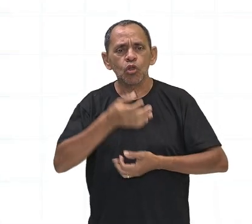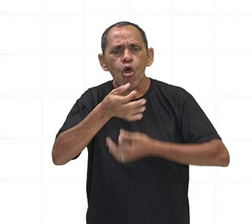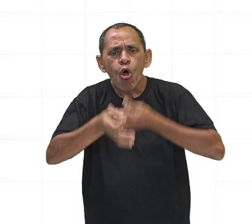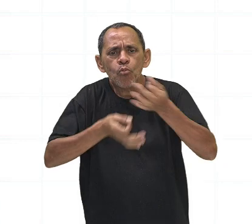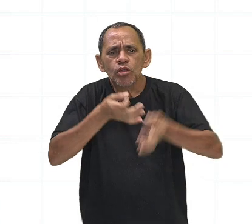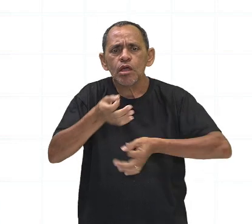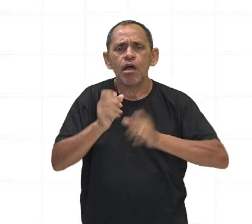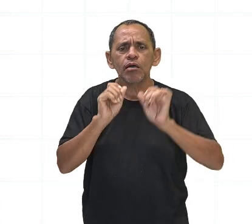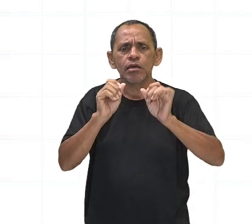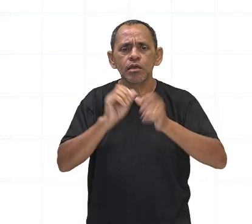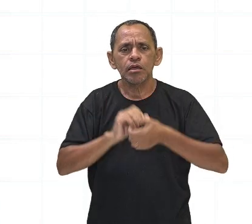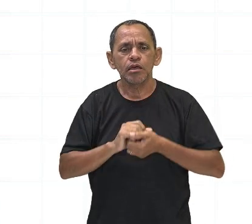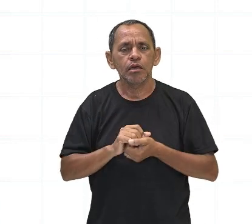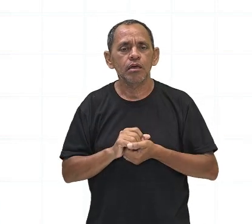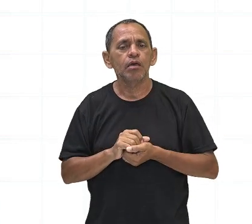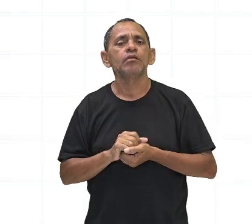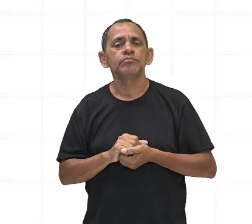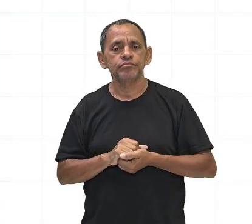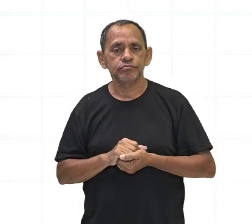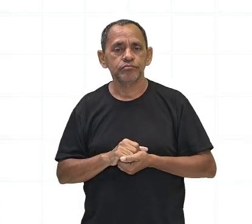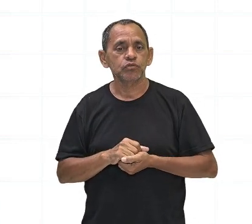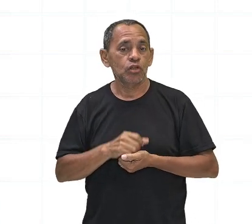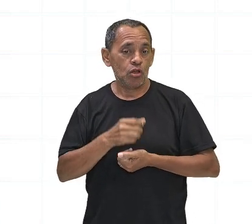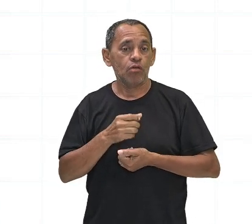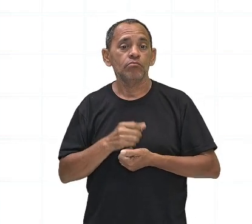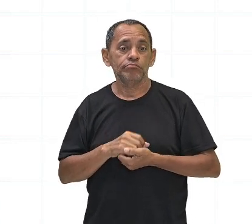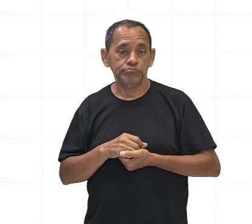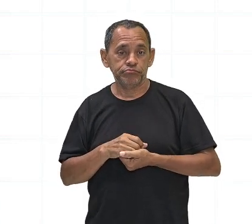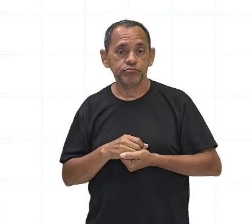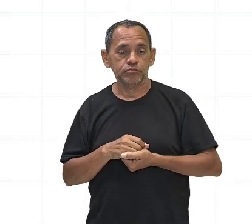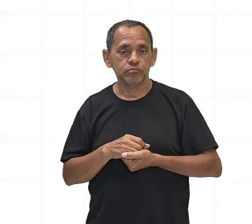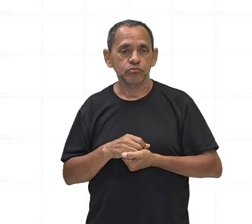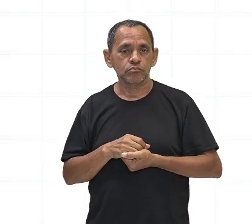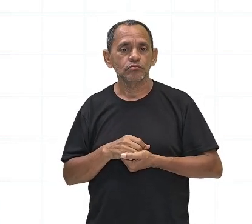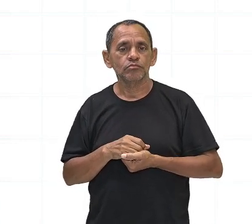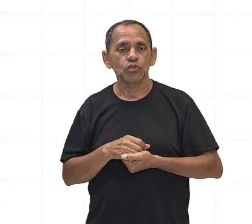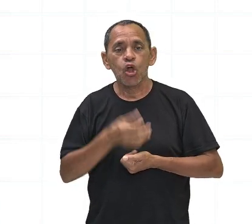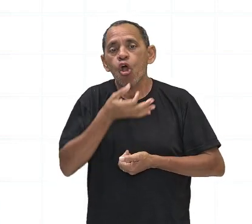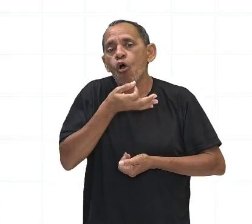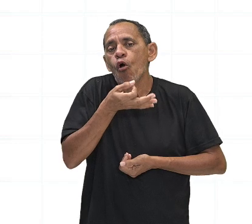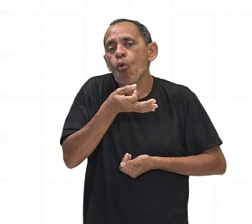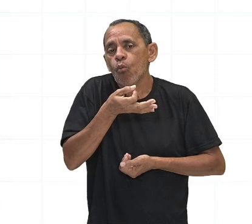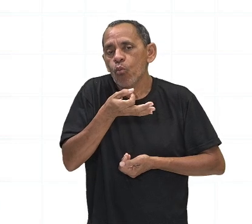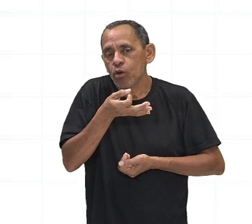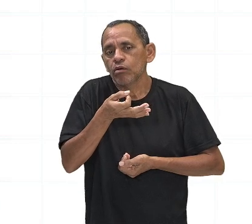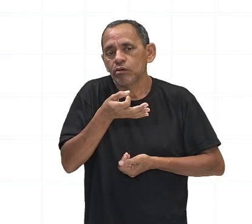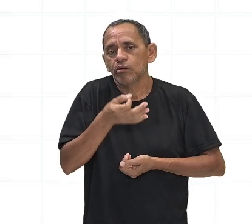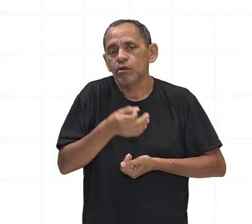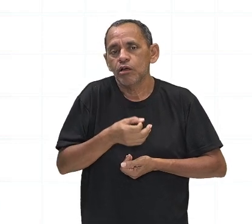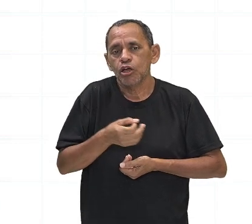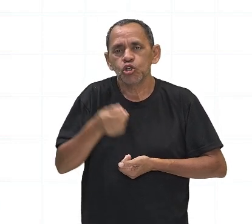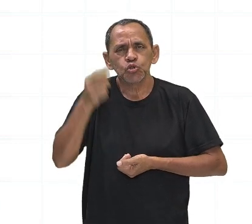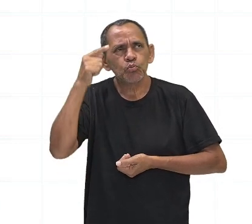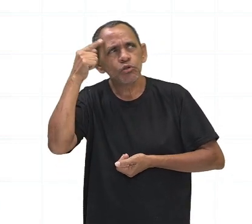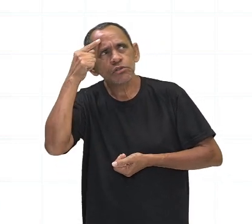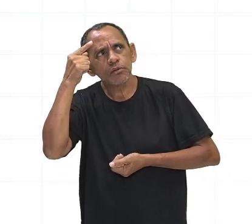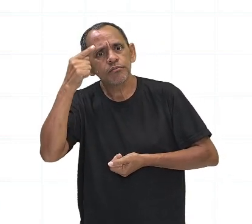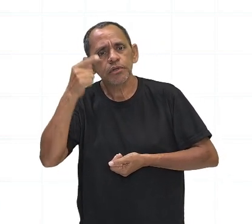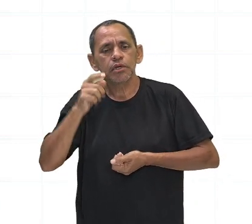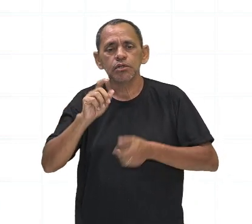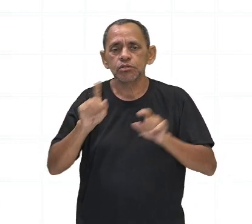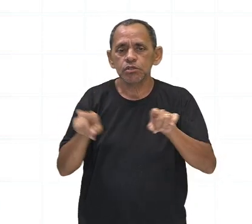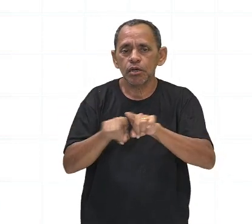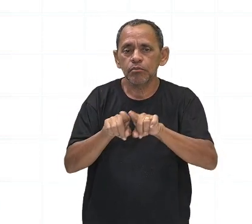Opinar, né, é emitir uma opinião. Emitir uma opinião significa expressar seus pensamentos, tá? Então, quando